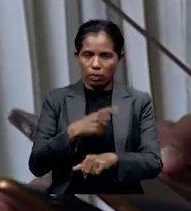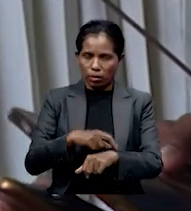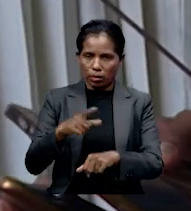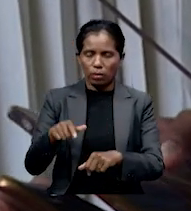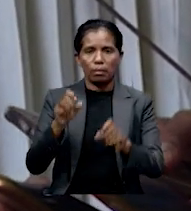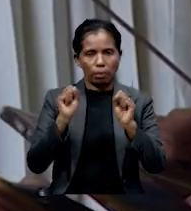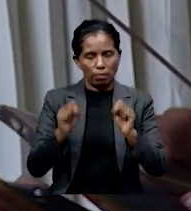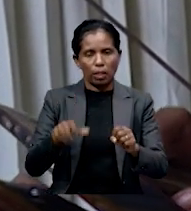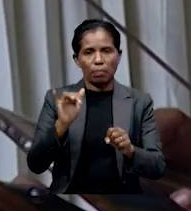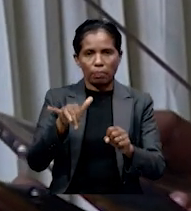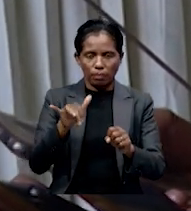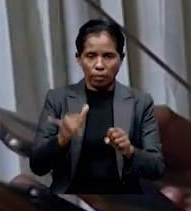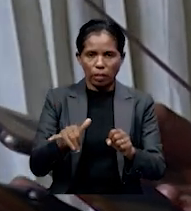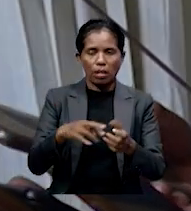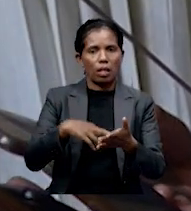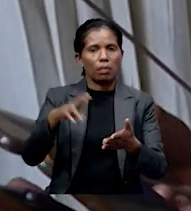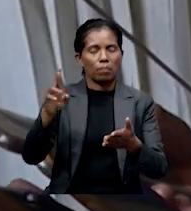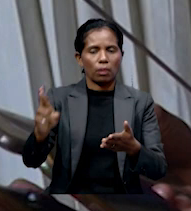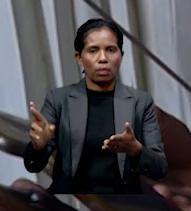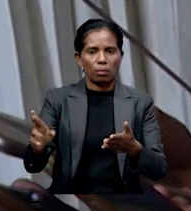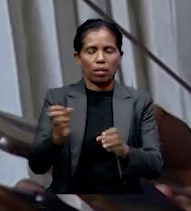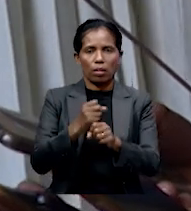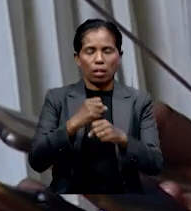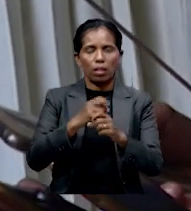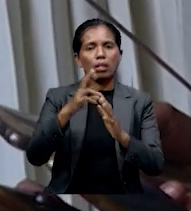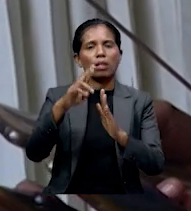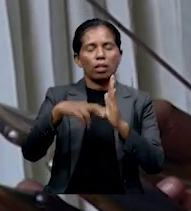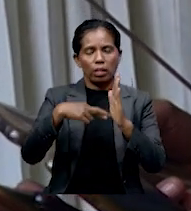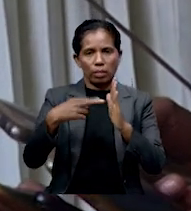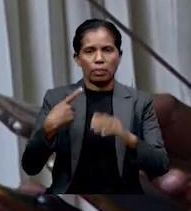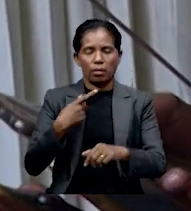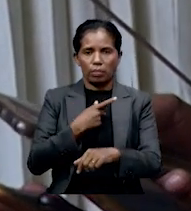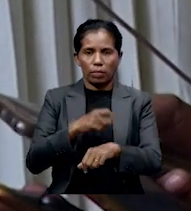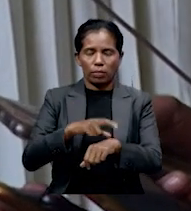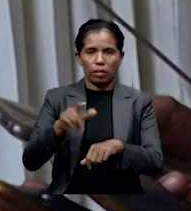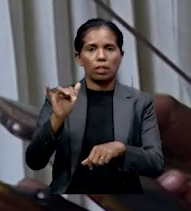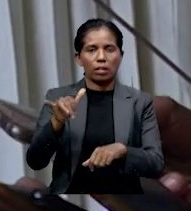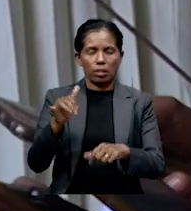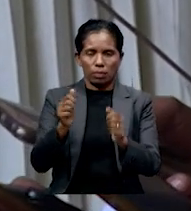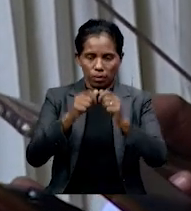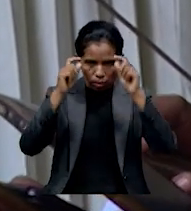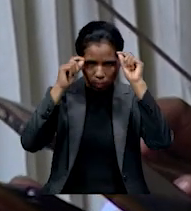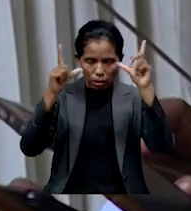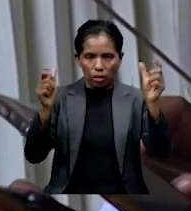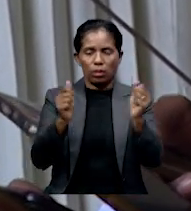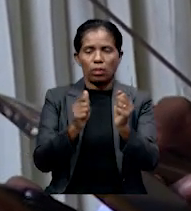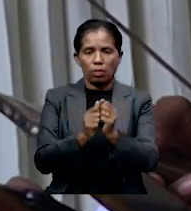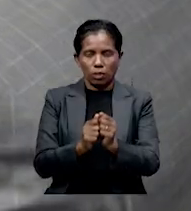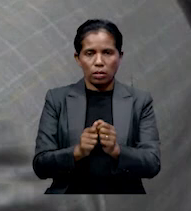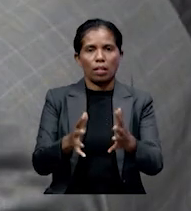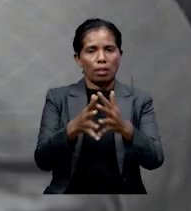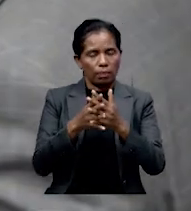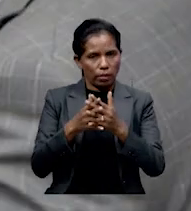aprova ratificação e produz resolução Parlamento União para ratificação acordo referente Timor-Leste ou Estados Unidos da